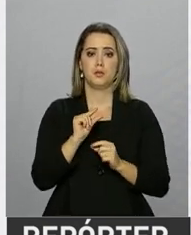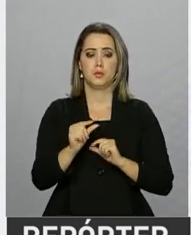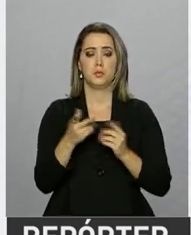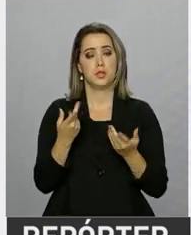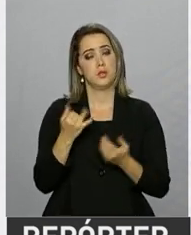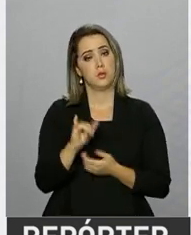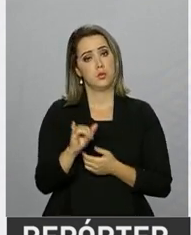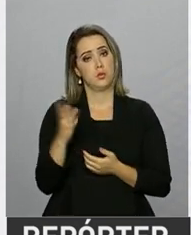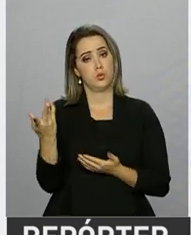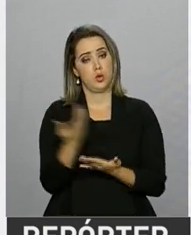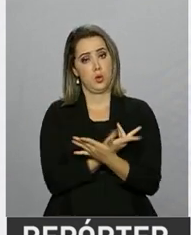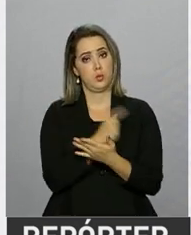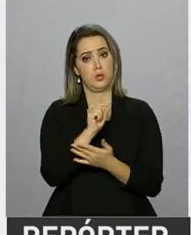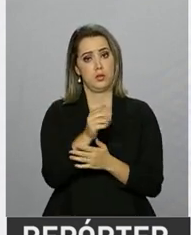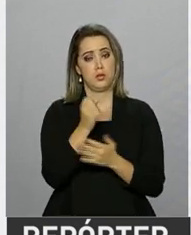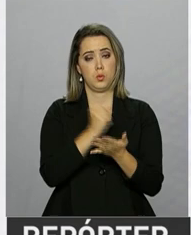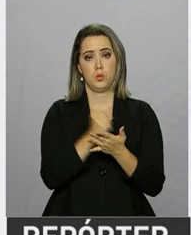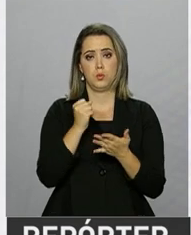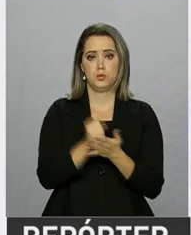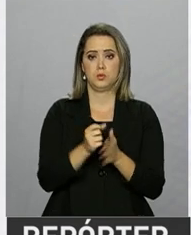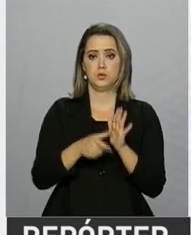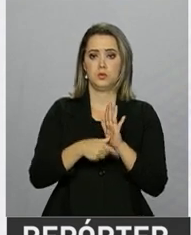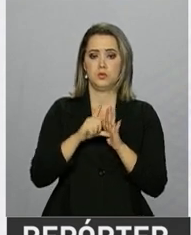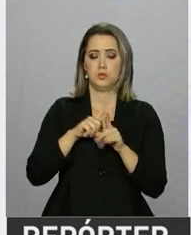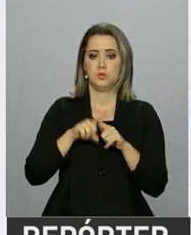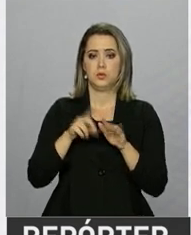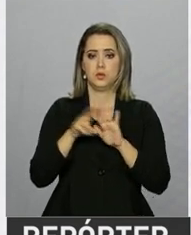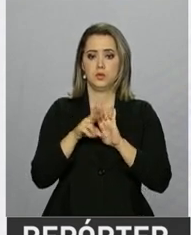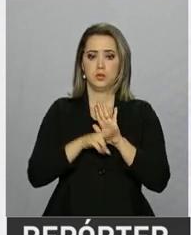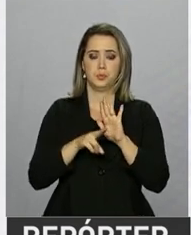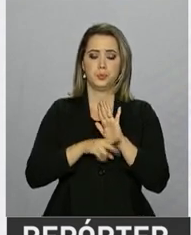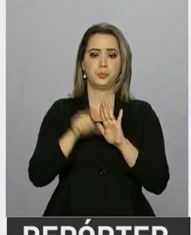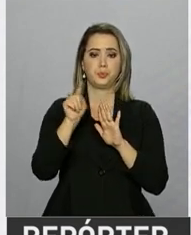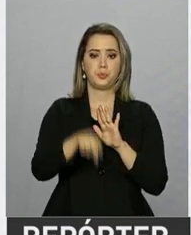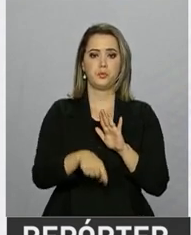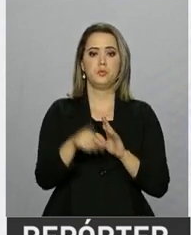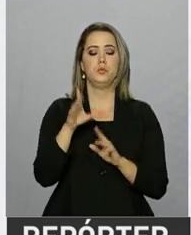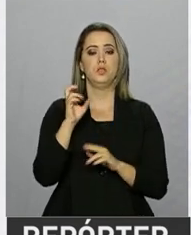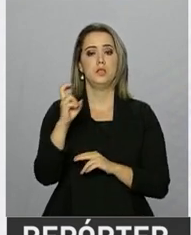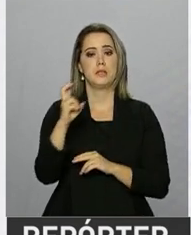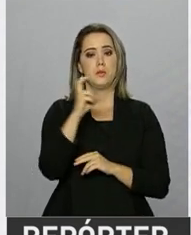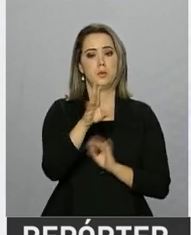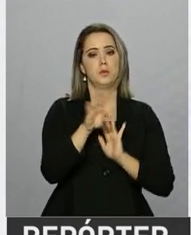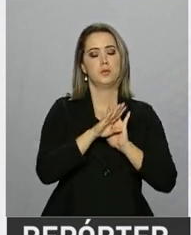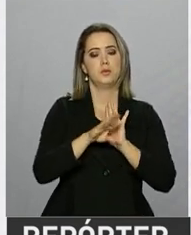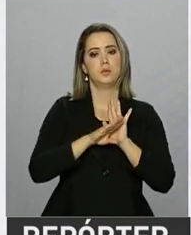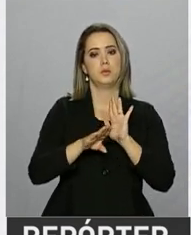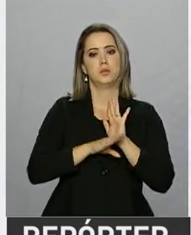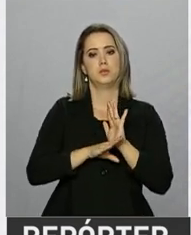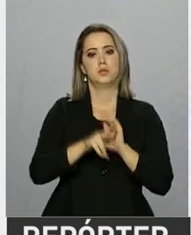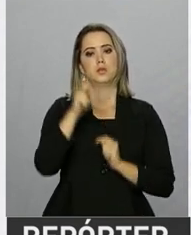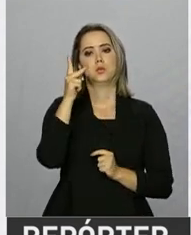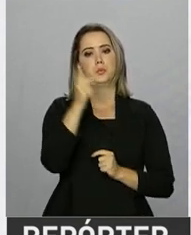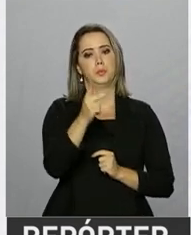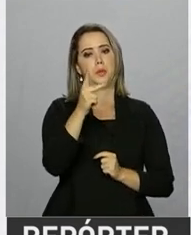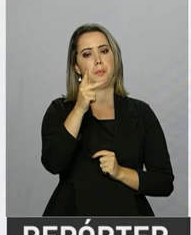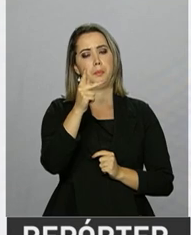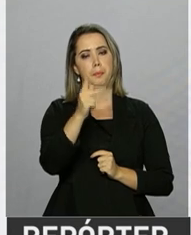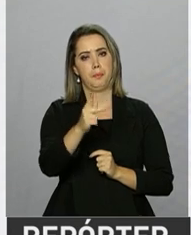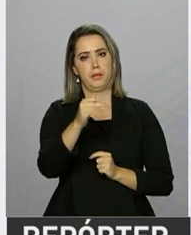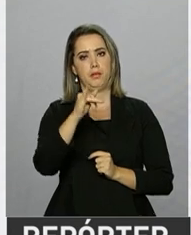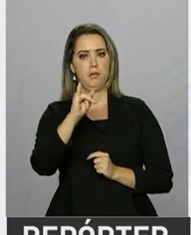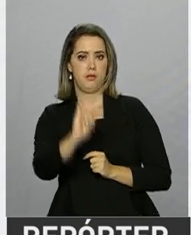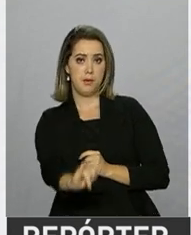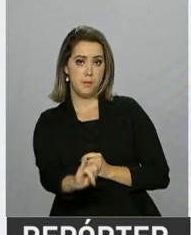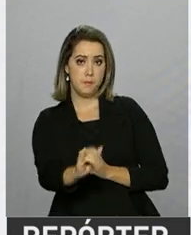ocorrido durante o contrato original a regra vale para os 55 projetos que fazem parte do programa